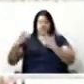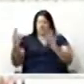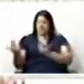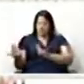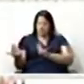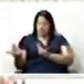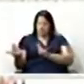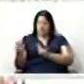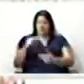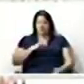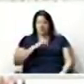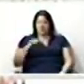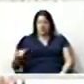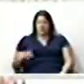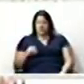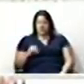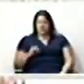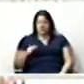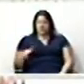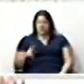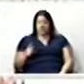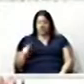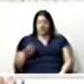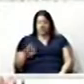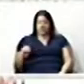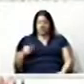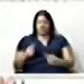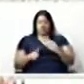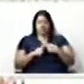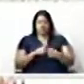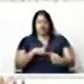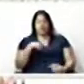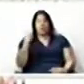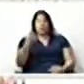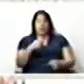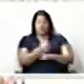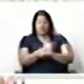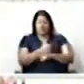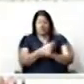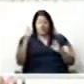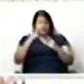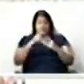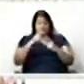médico vereador Jorge Rato. Por quê? Porque nós, da profissão,